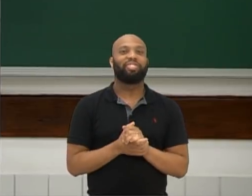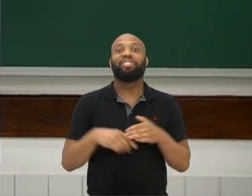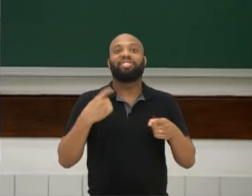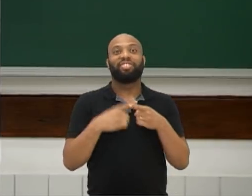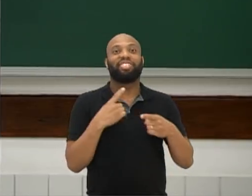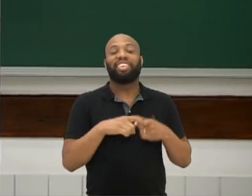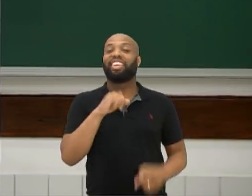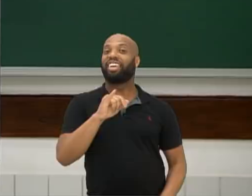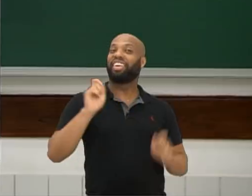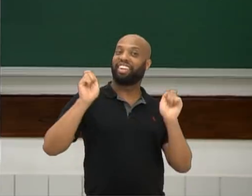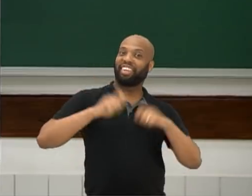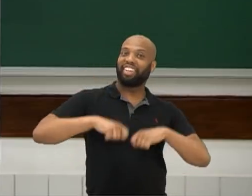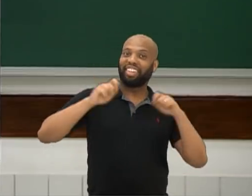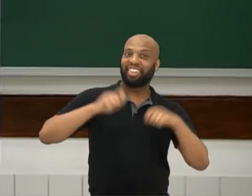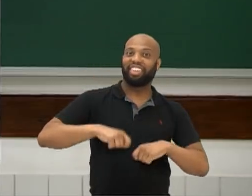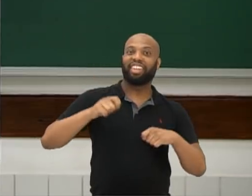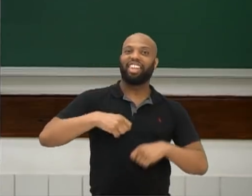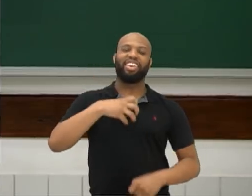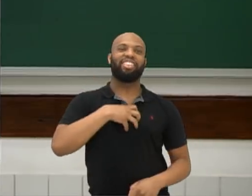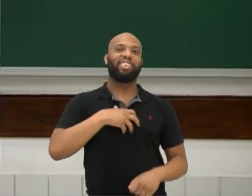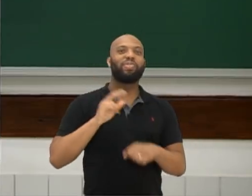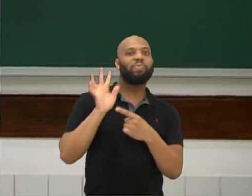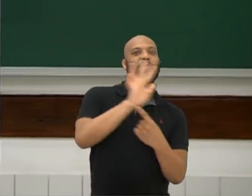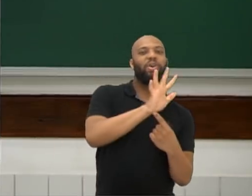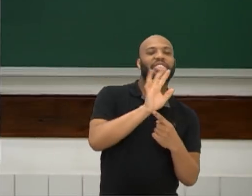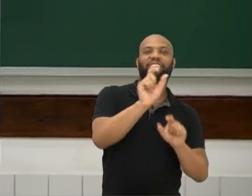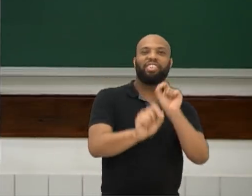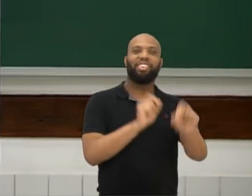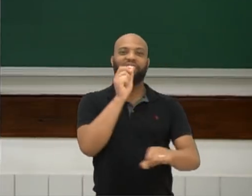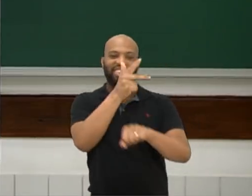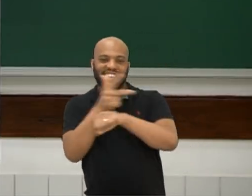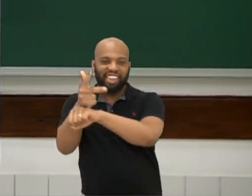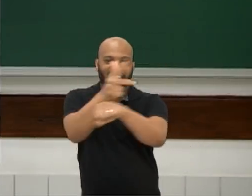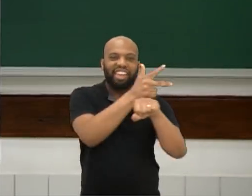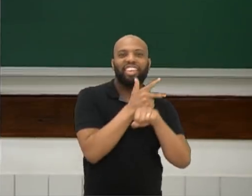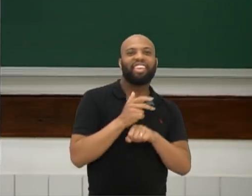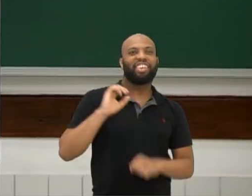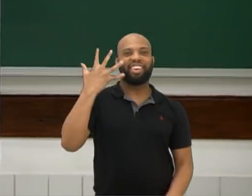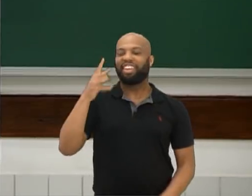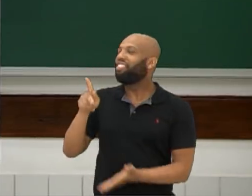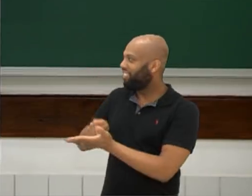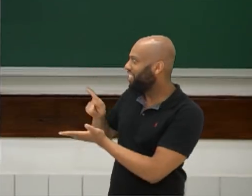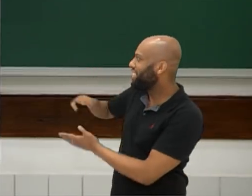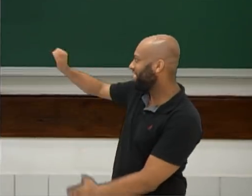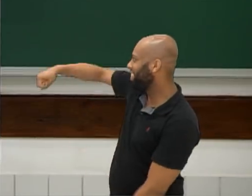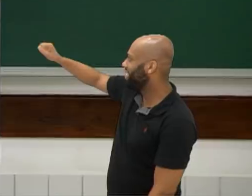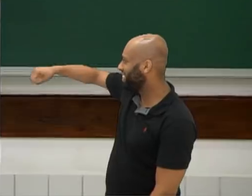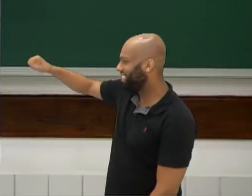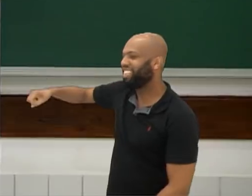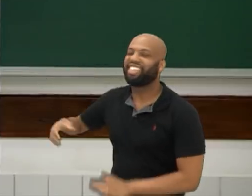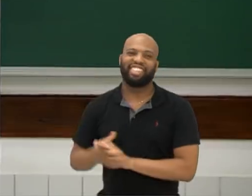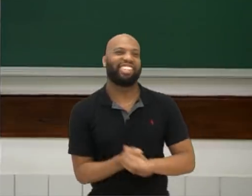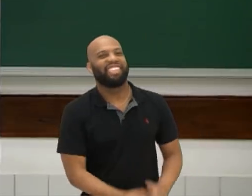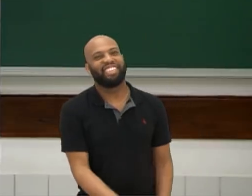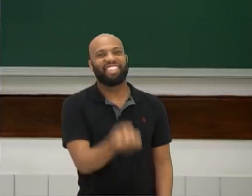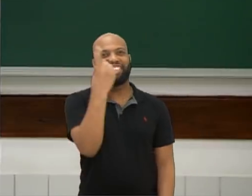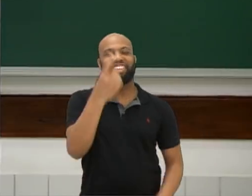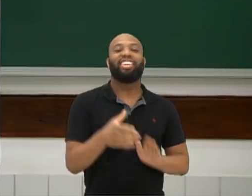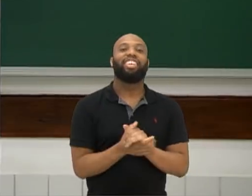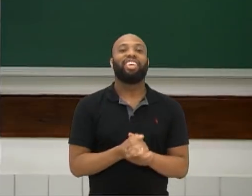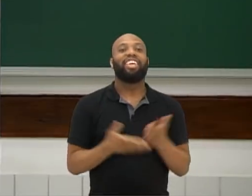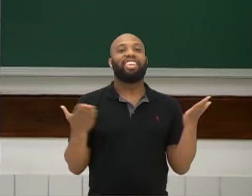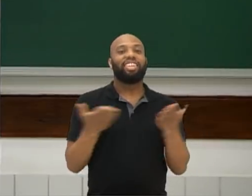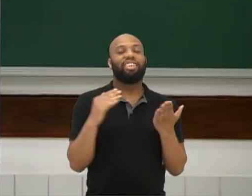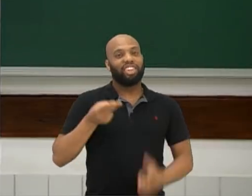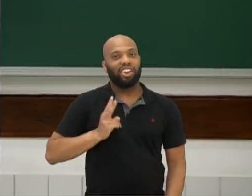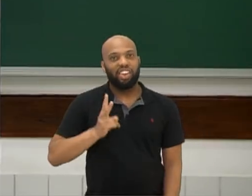tivesse um making off aí do negócio, seria louco, né? Não é verdade, Natan? É, né? Que loucura, né? Vamos lá